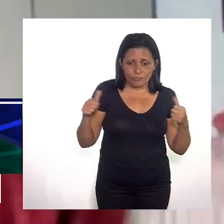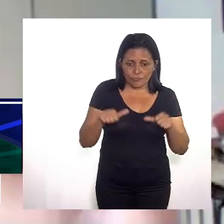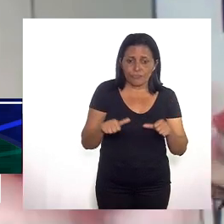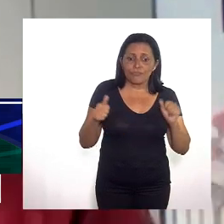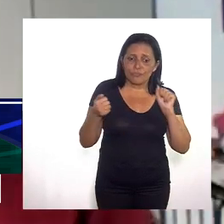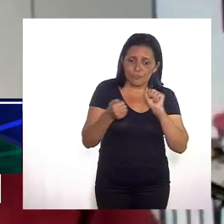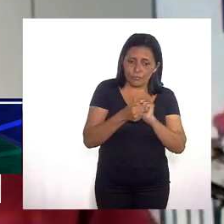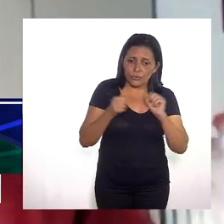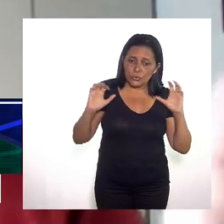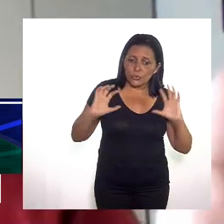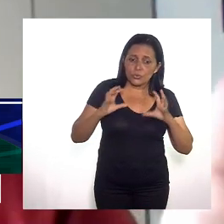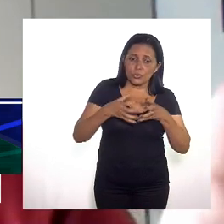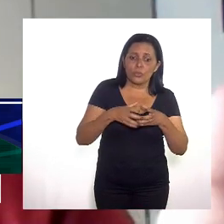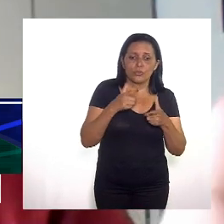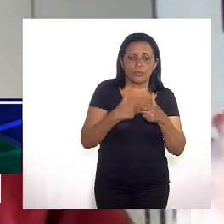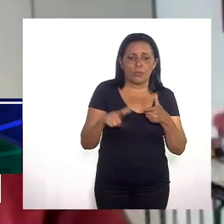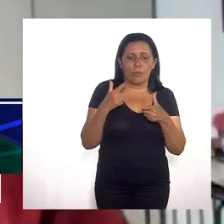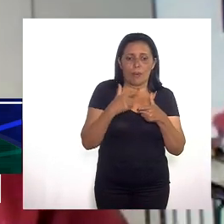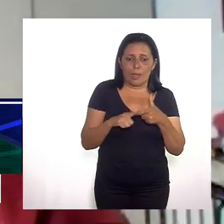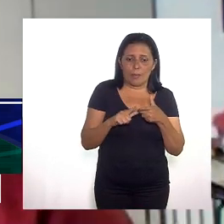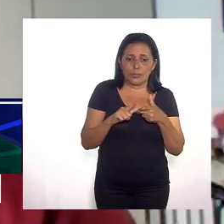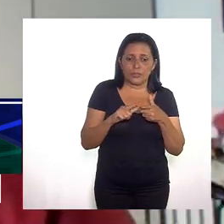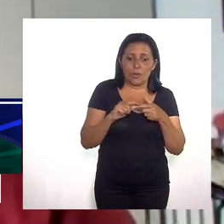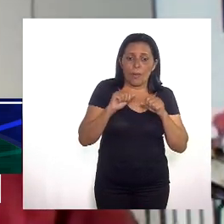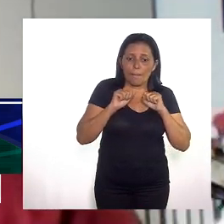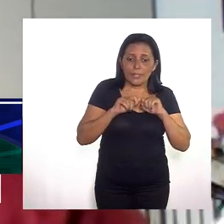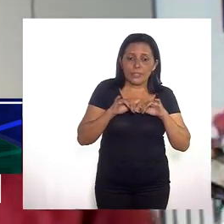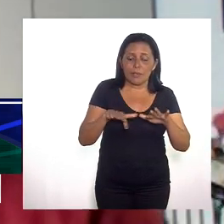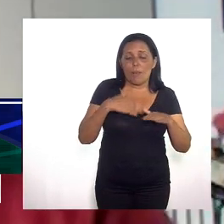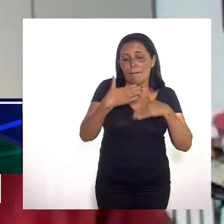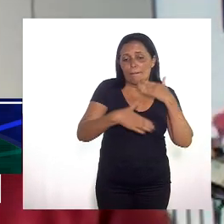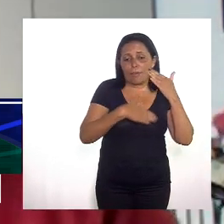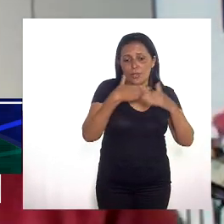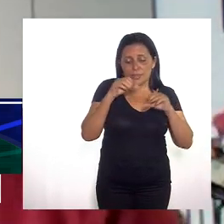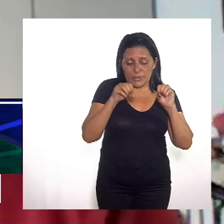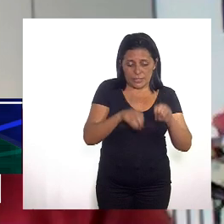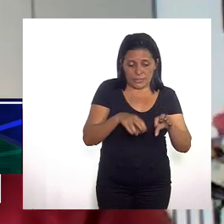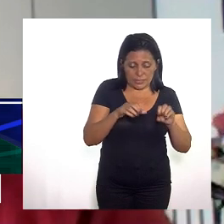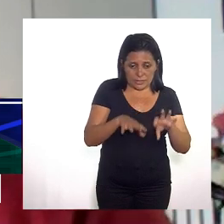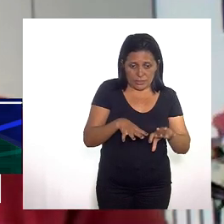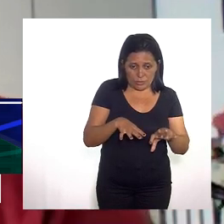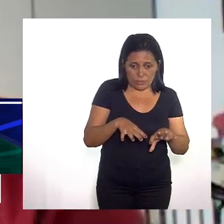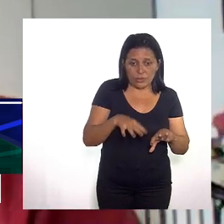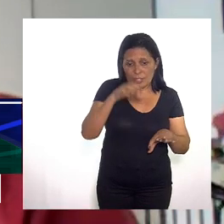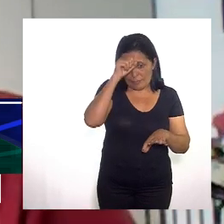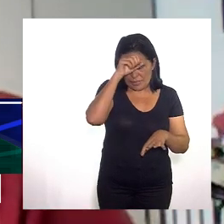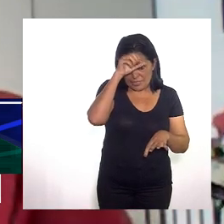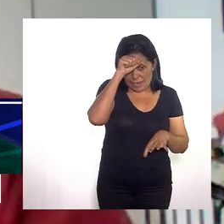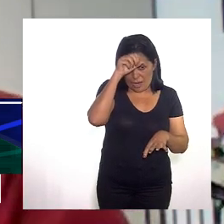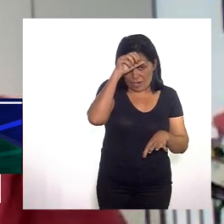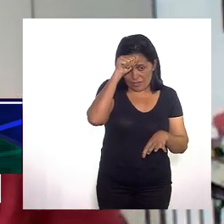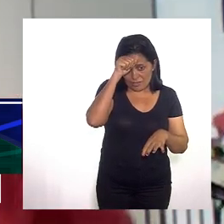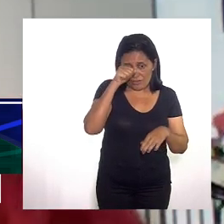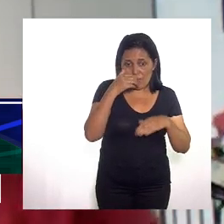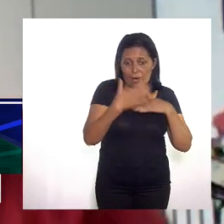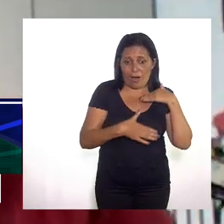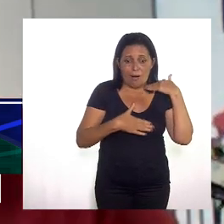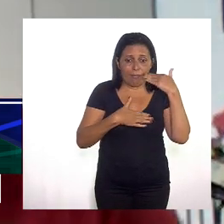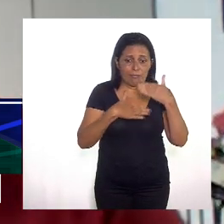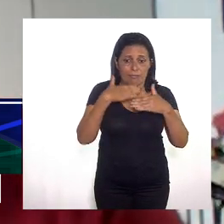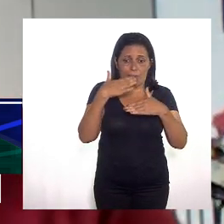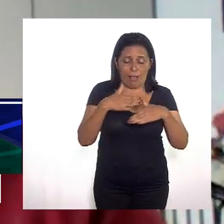junto com todos os problemas causados pela pandemia no processo de ensino-aprendizagem, nós estamos vivenciando um aumento no número de